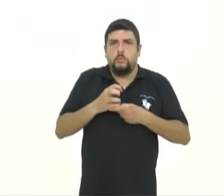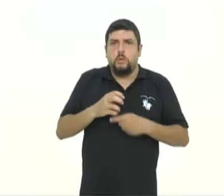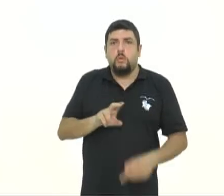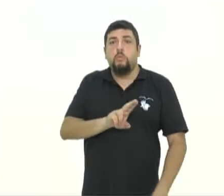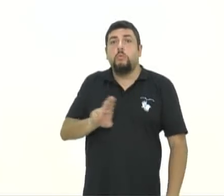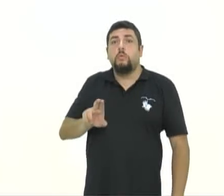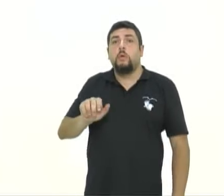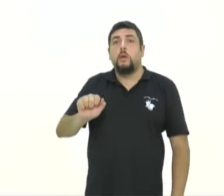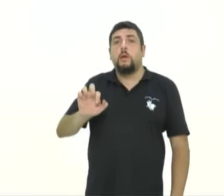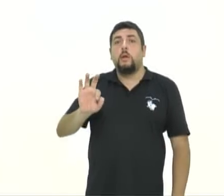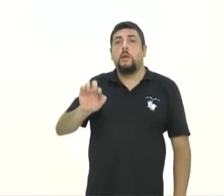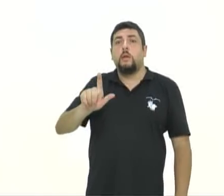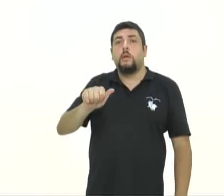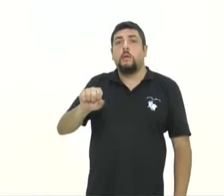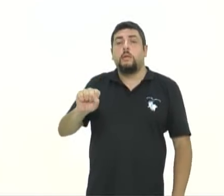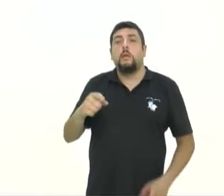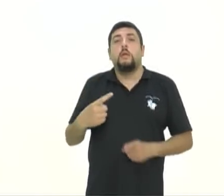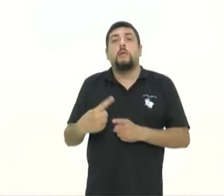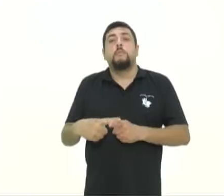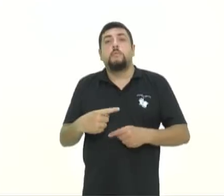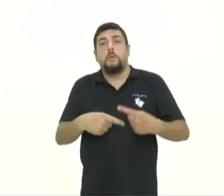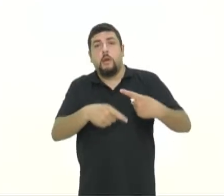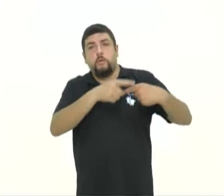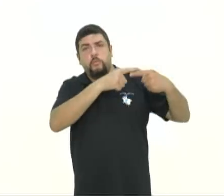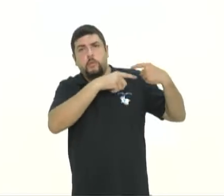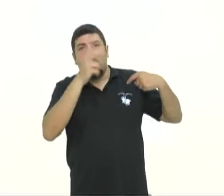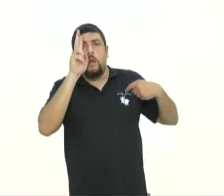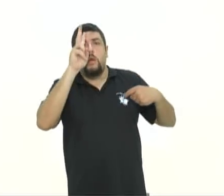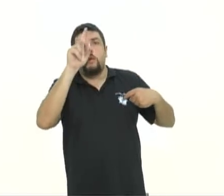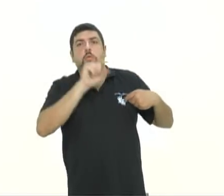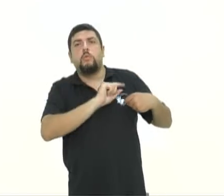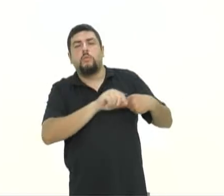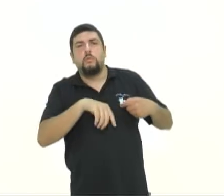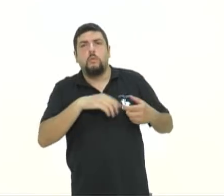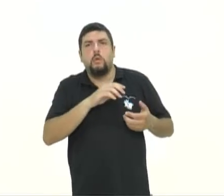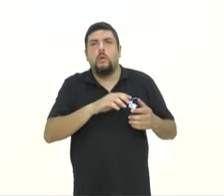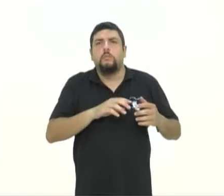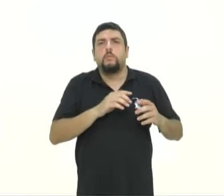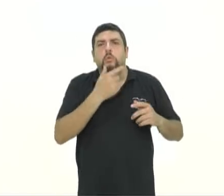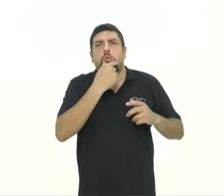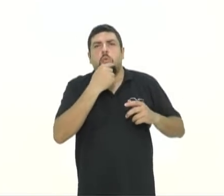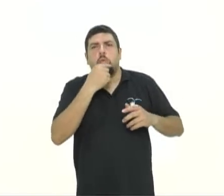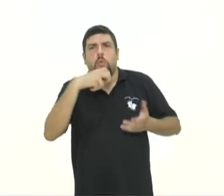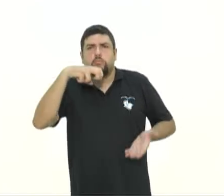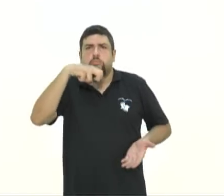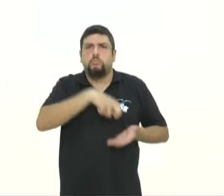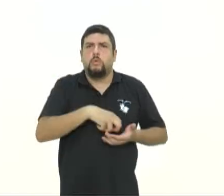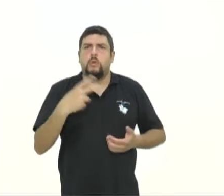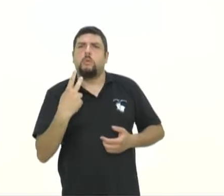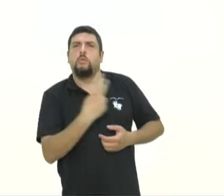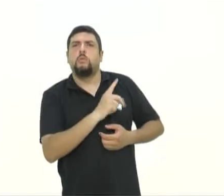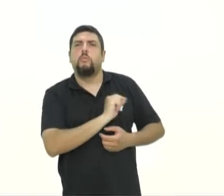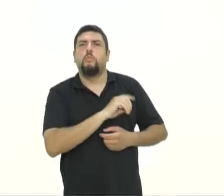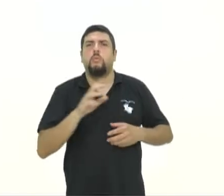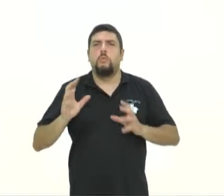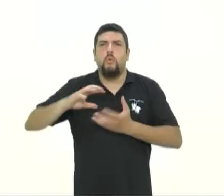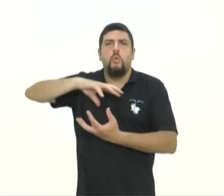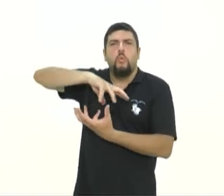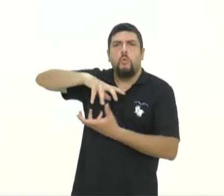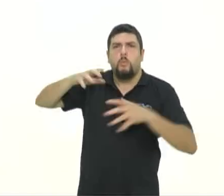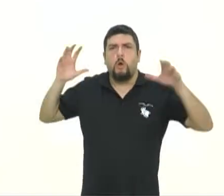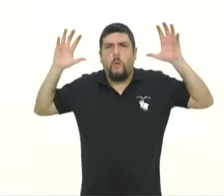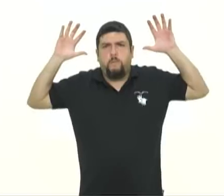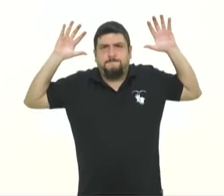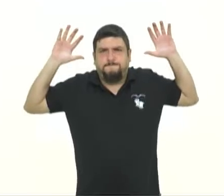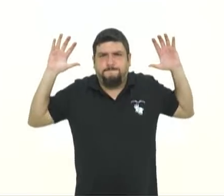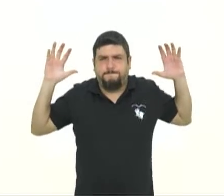condenado a suportar. Atlas é também o coletivo de mapas que representam o planeta Terra. O